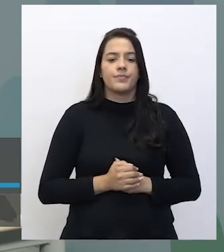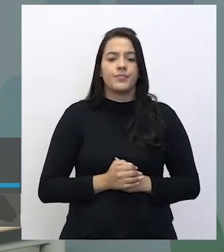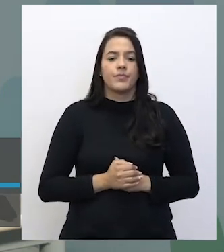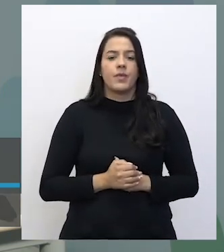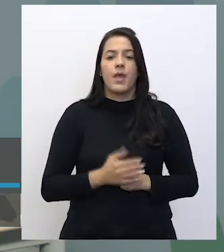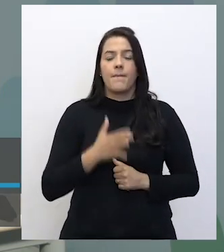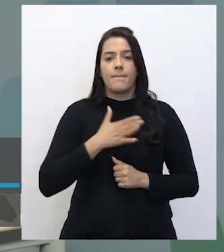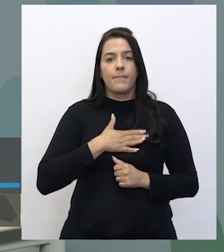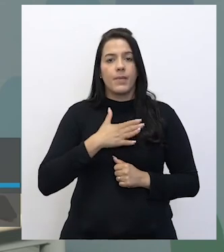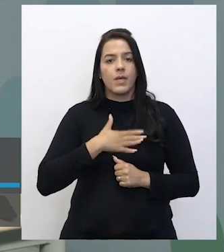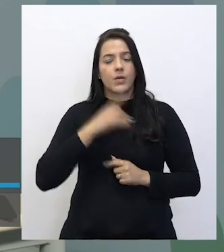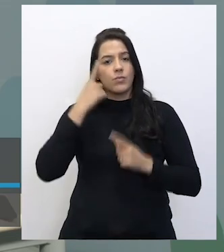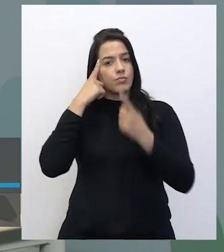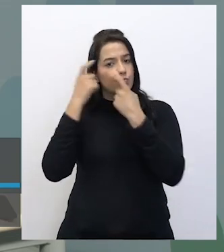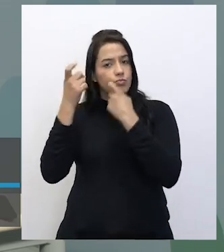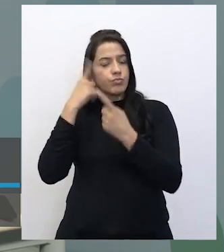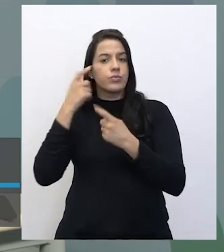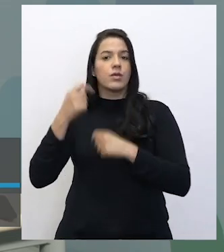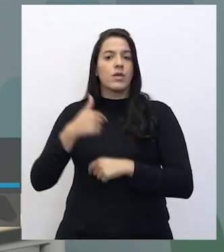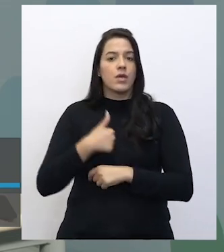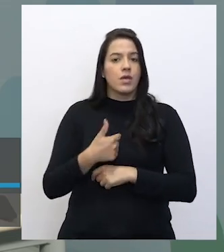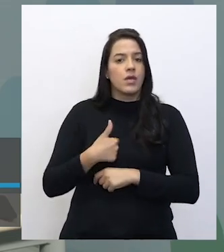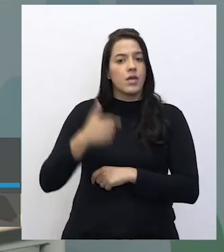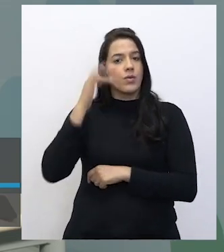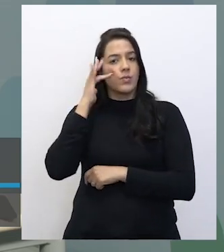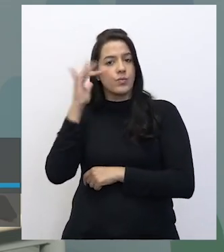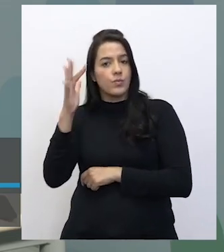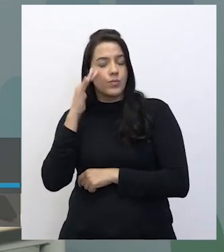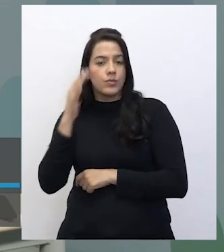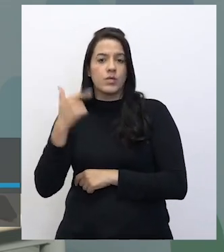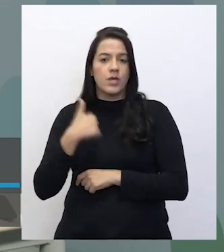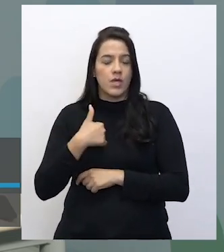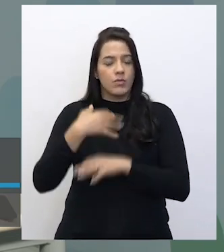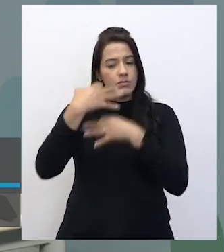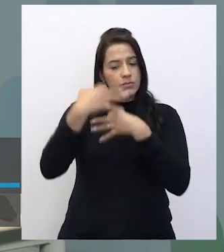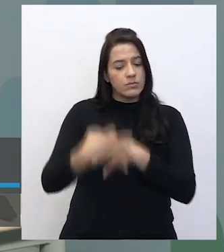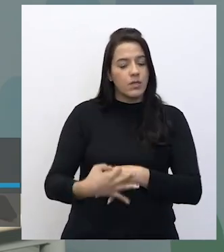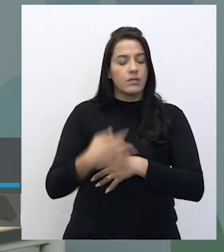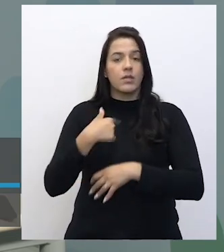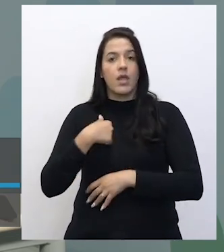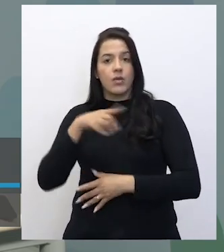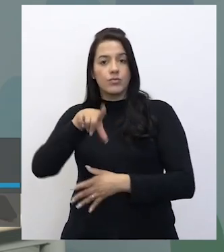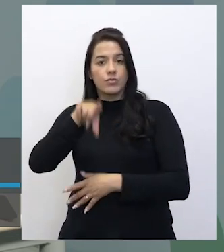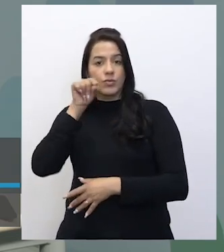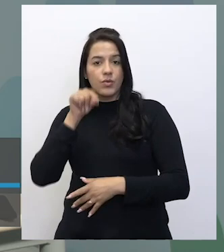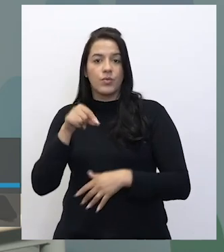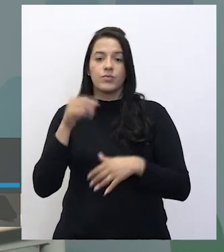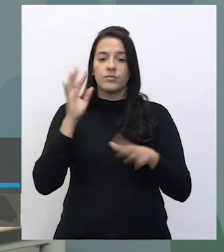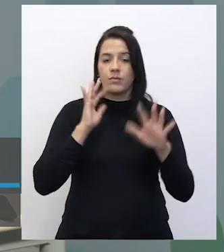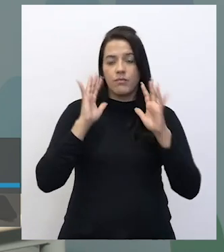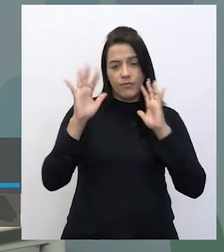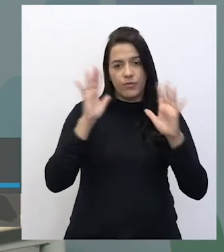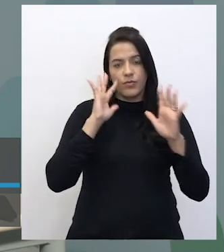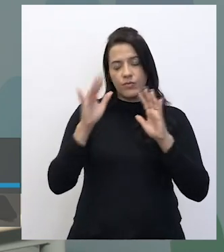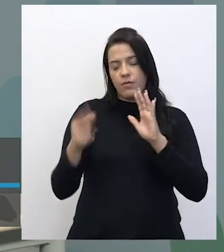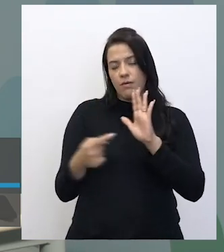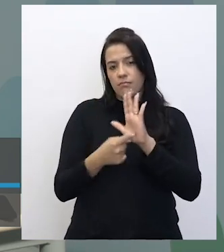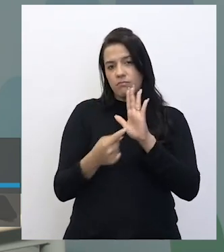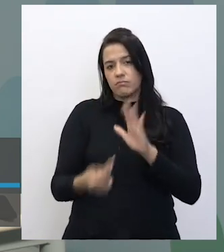meu discernimento, pelo meu filtro, né? Autonomia e diálogo, né? Essa